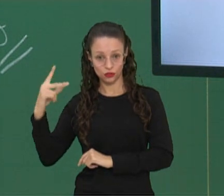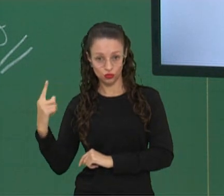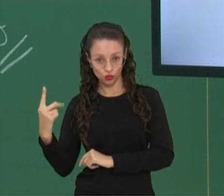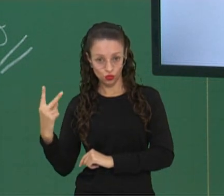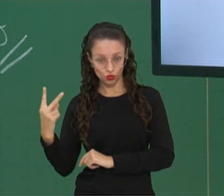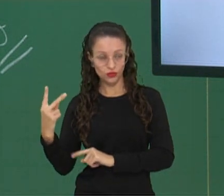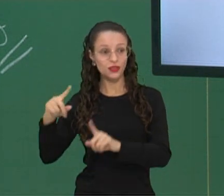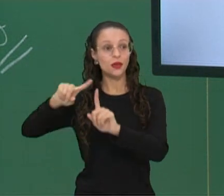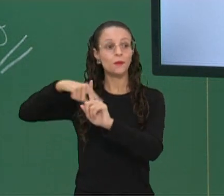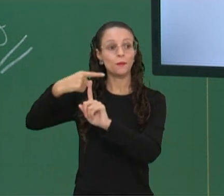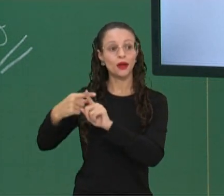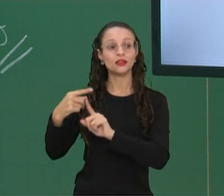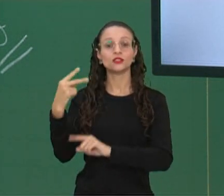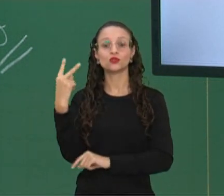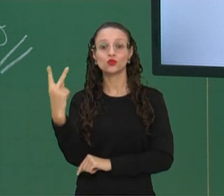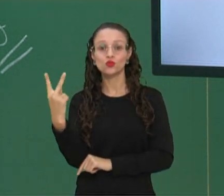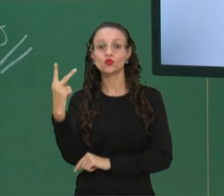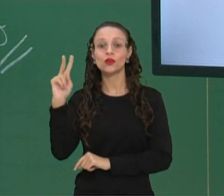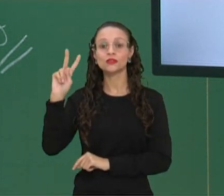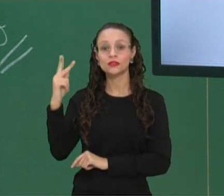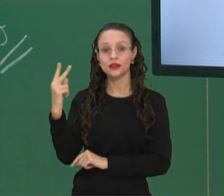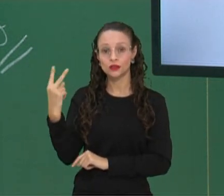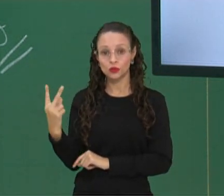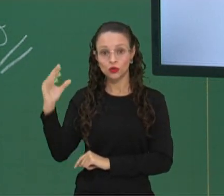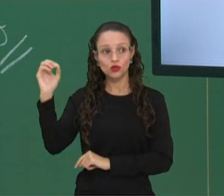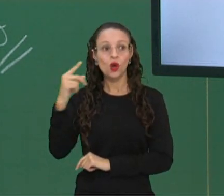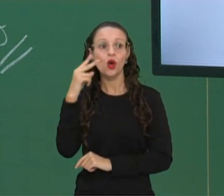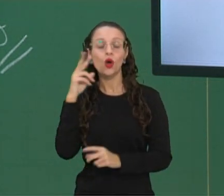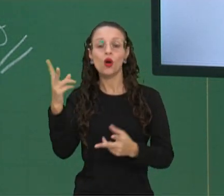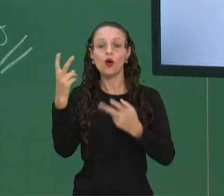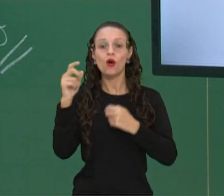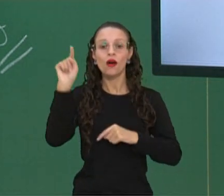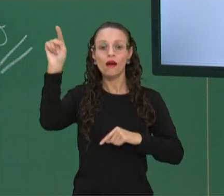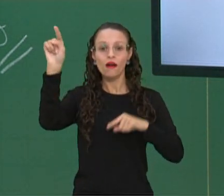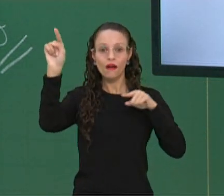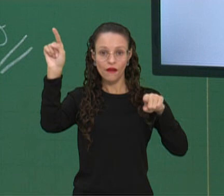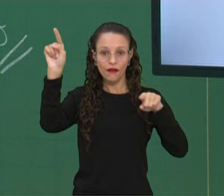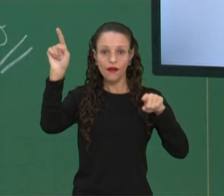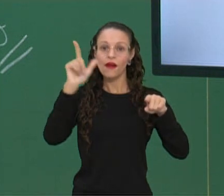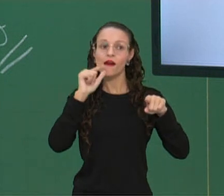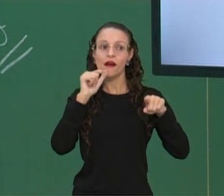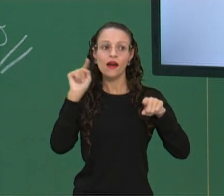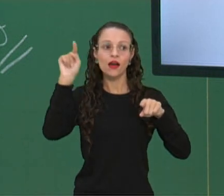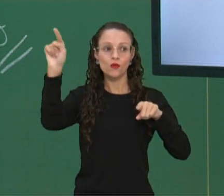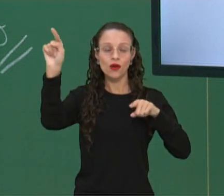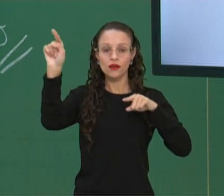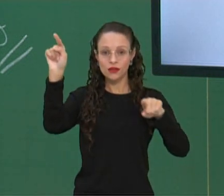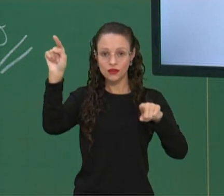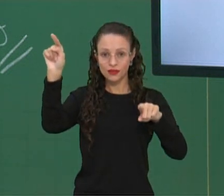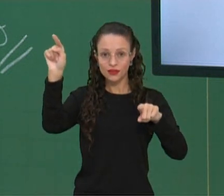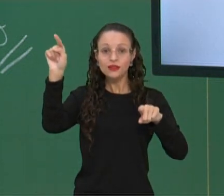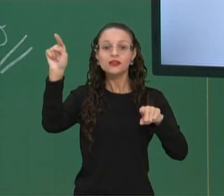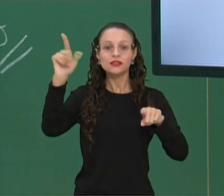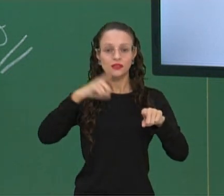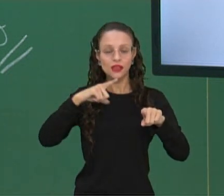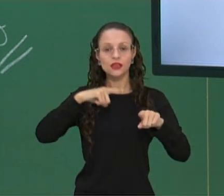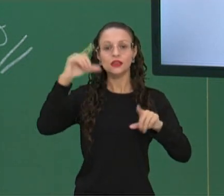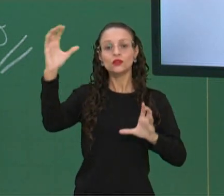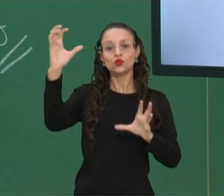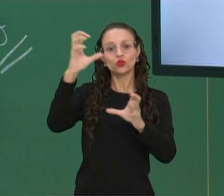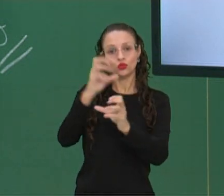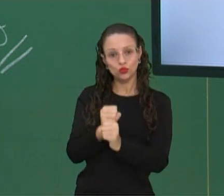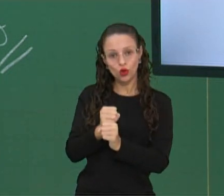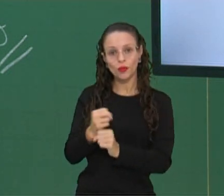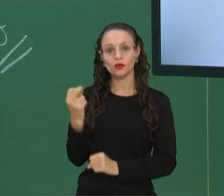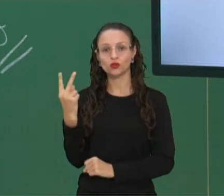mais 2 águas. Note que as águas aqui, né? A água tem 2, uma em cada reação aqui. Eu vou somar as duas,